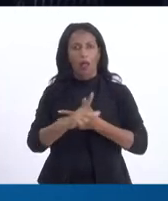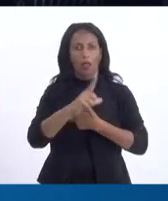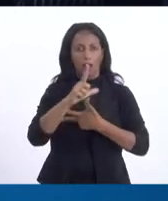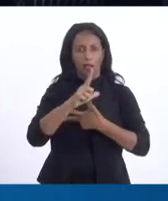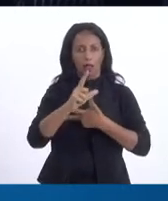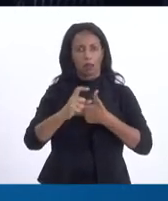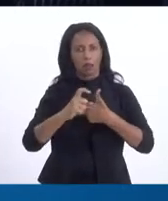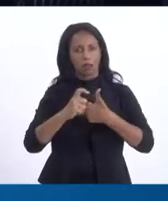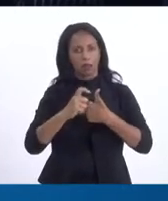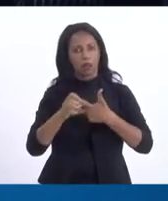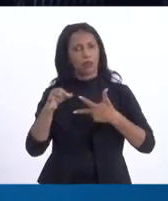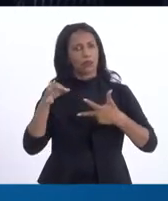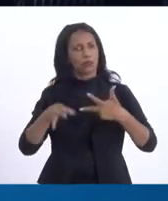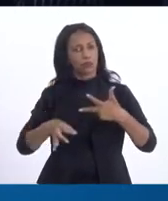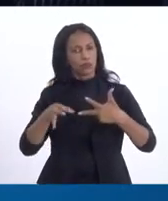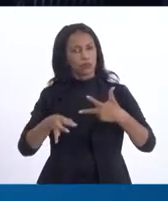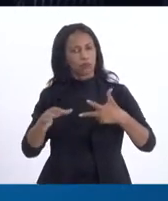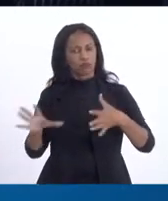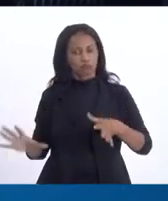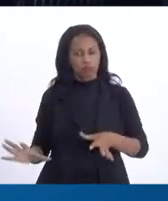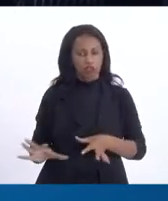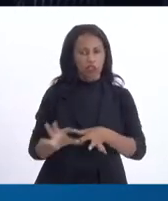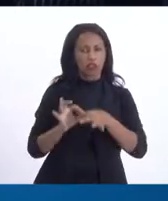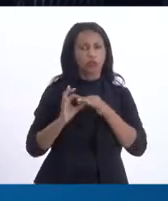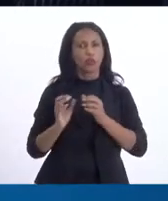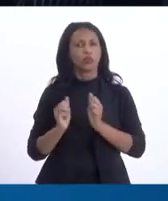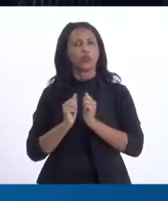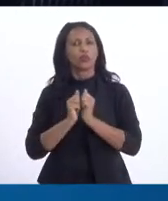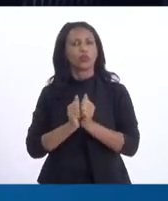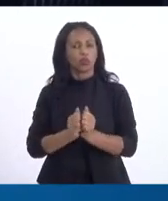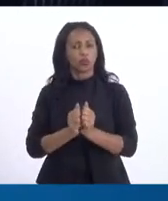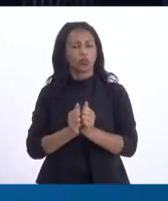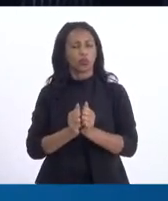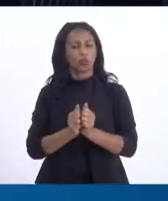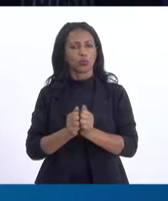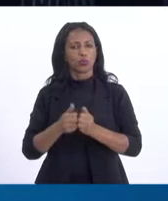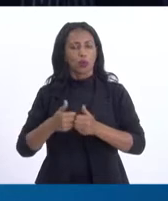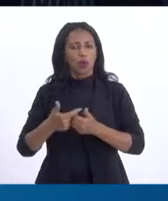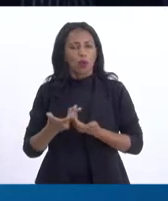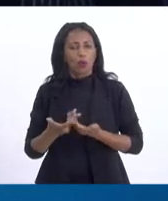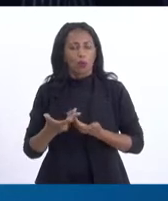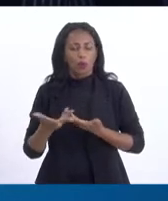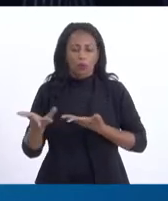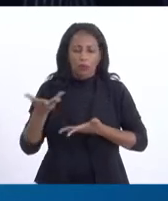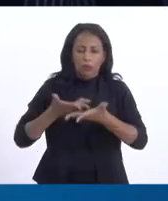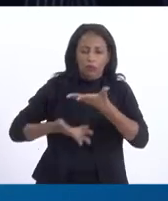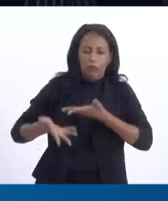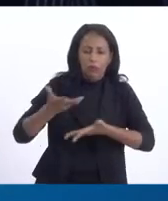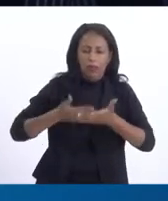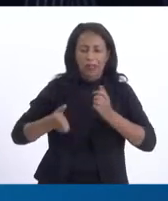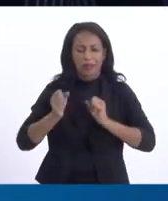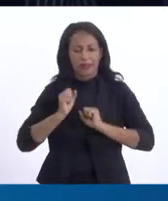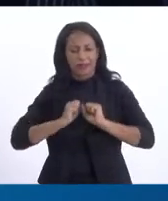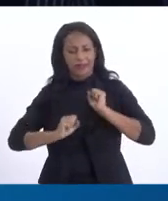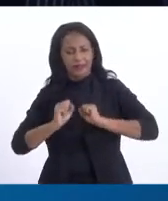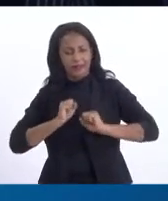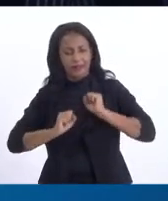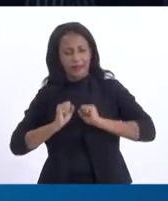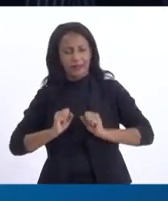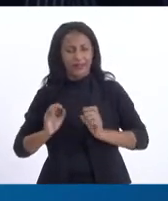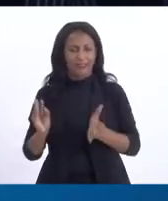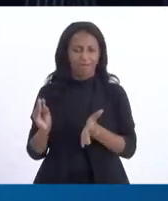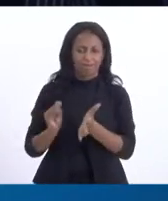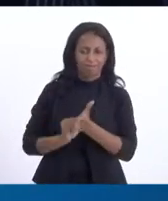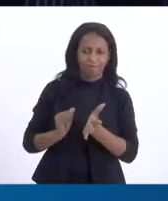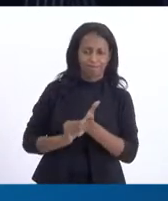e comungarmos juntos os nossos anseios, as nossas